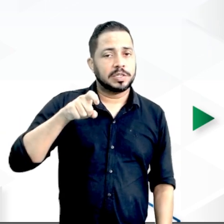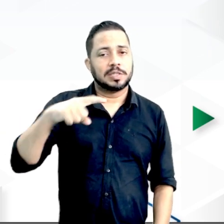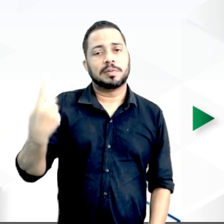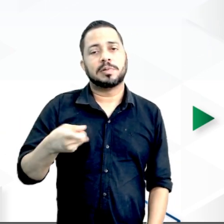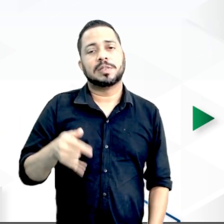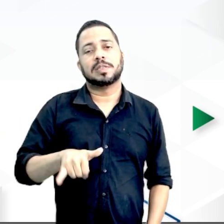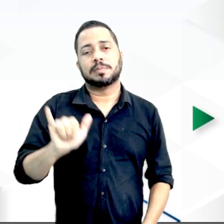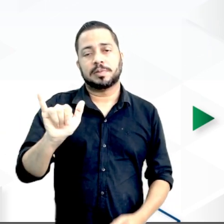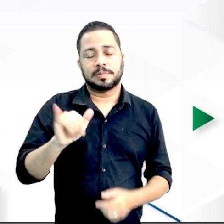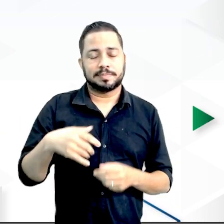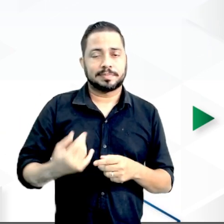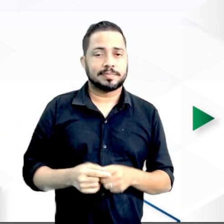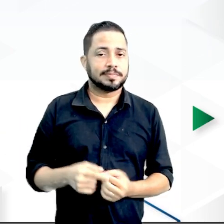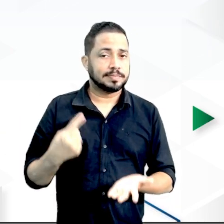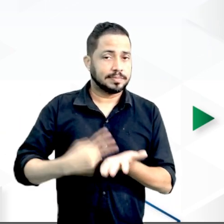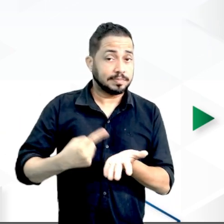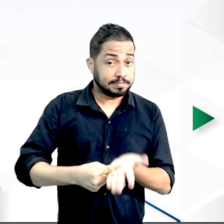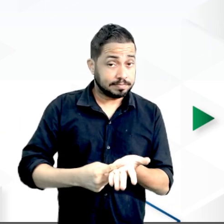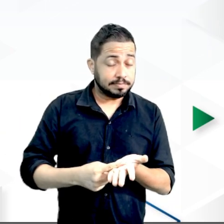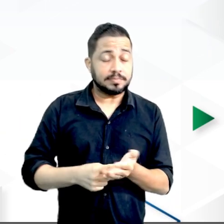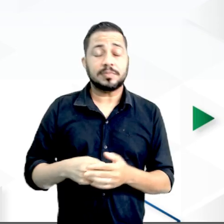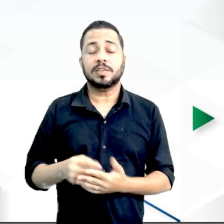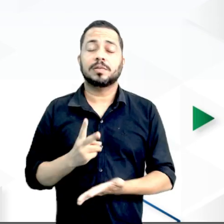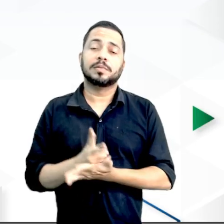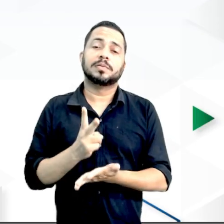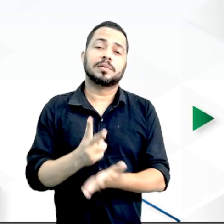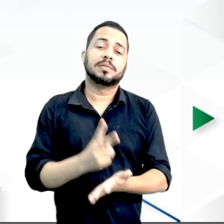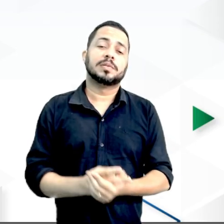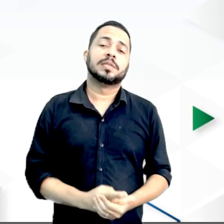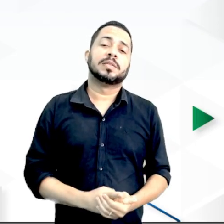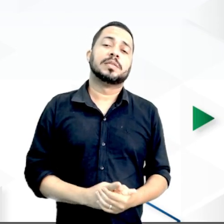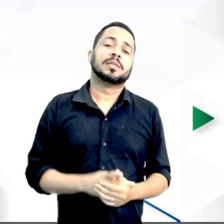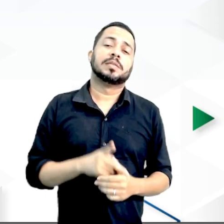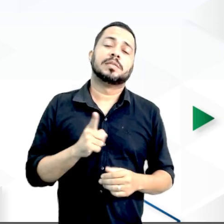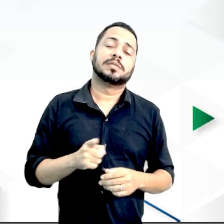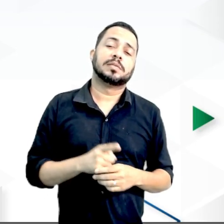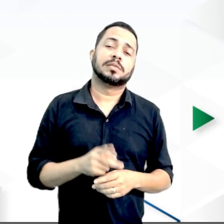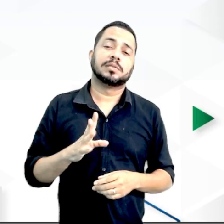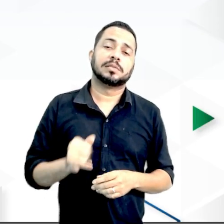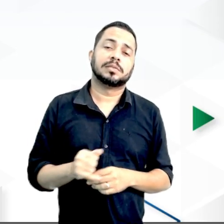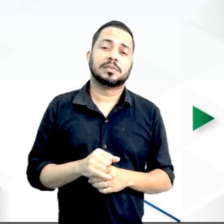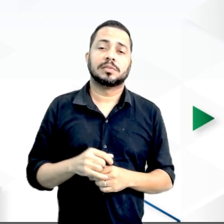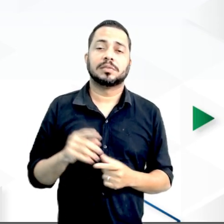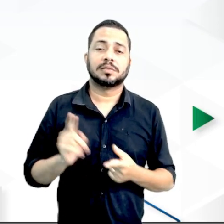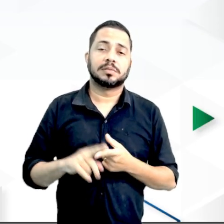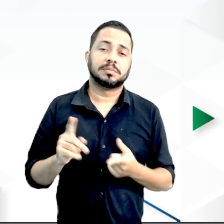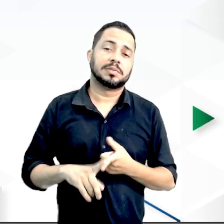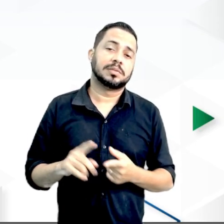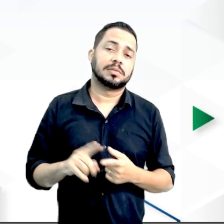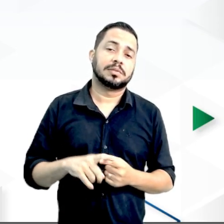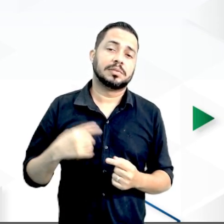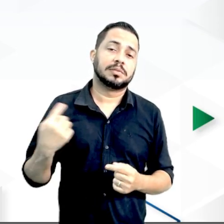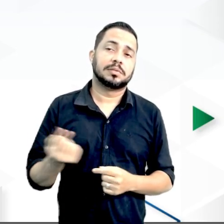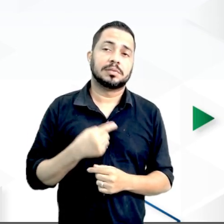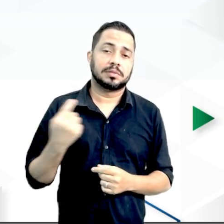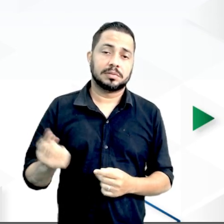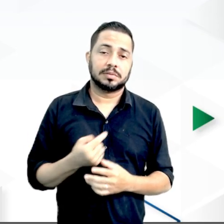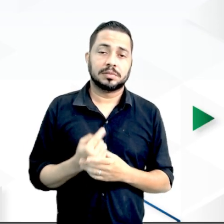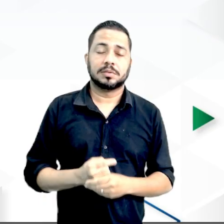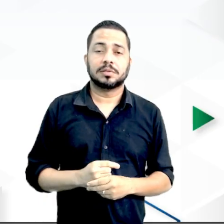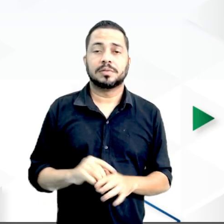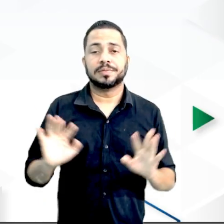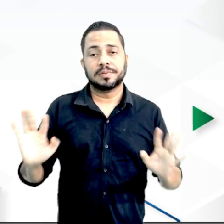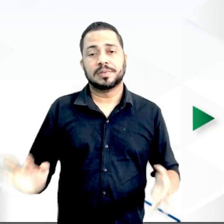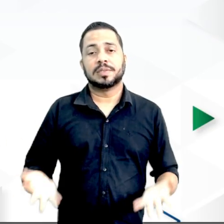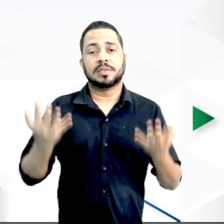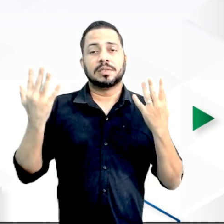ensinar assim. Combinado então? Vamos seguir. Esse é o par ordenado e essa é a logo da nossa festa